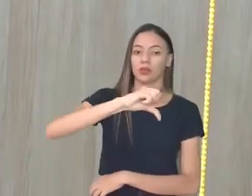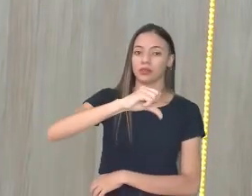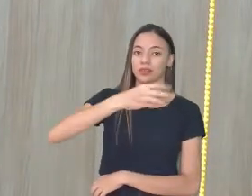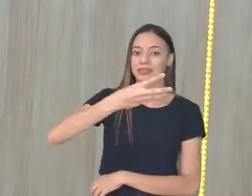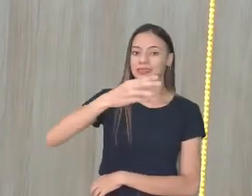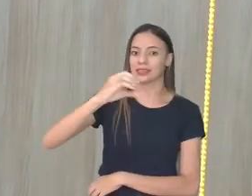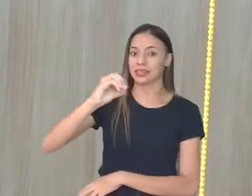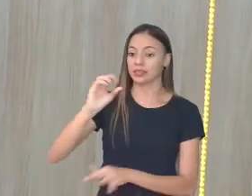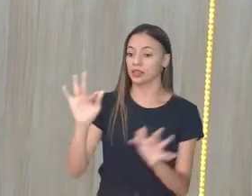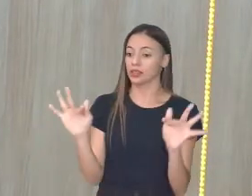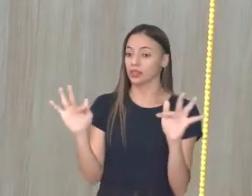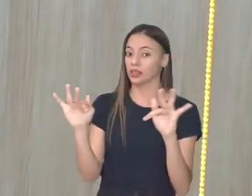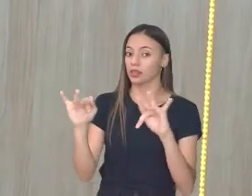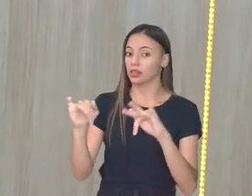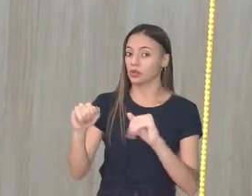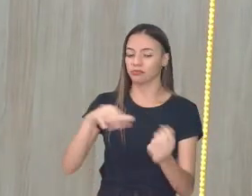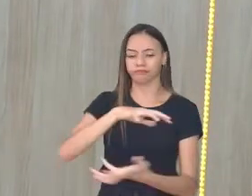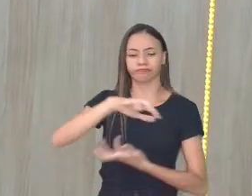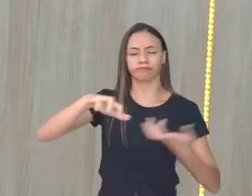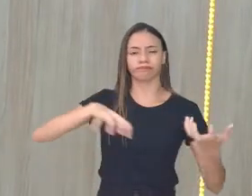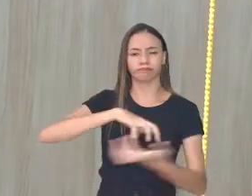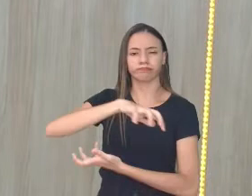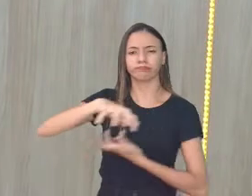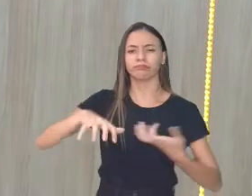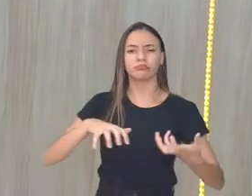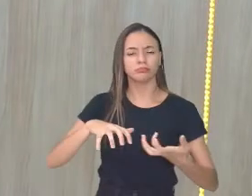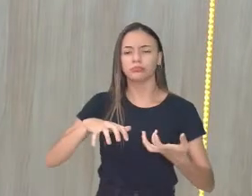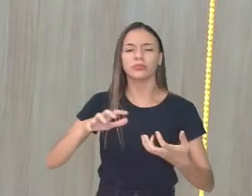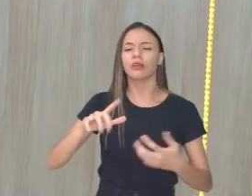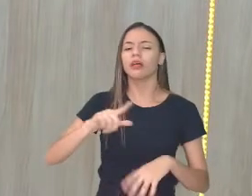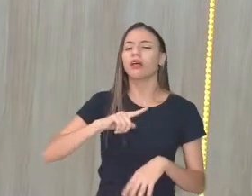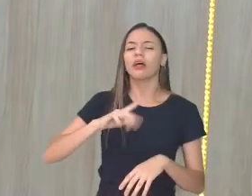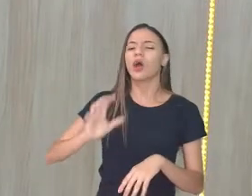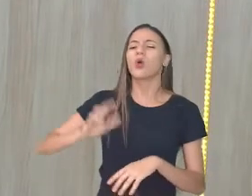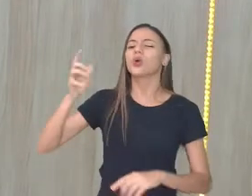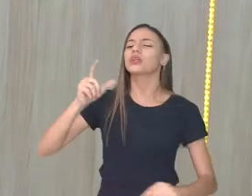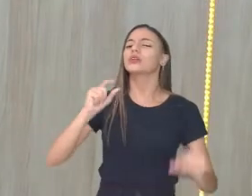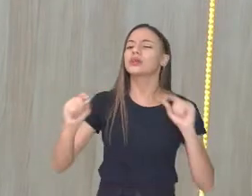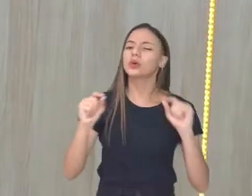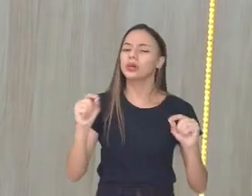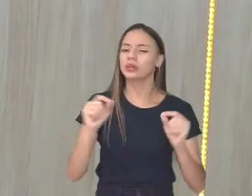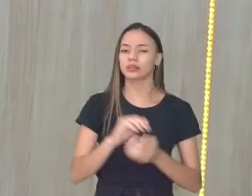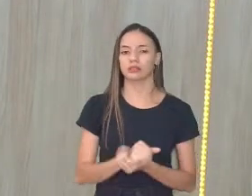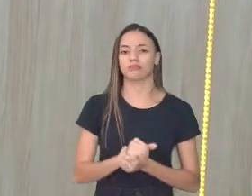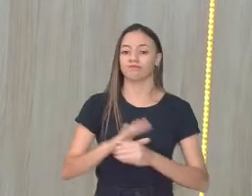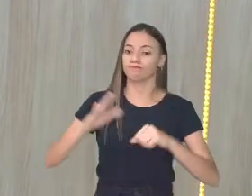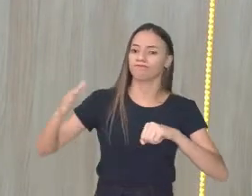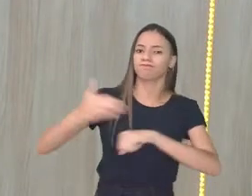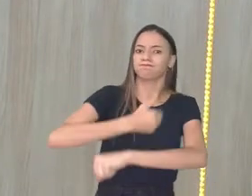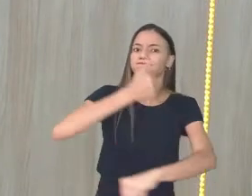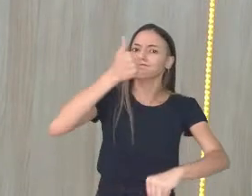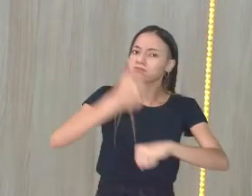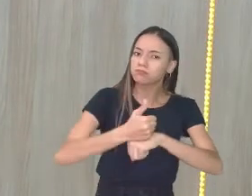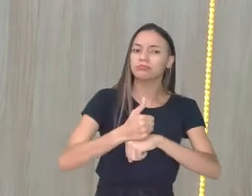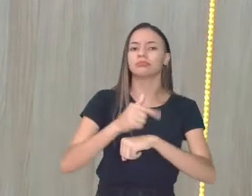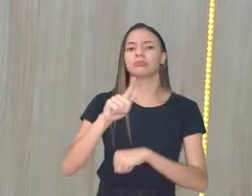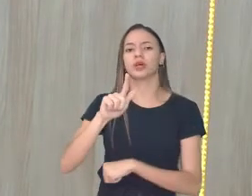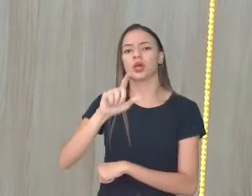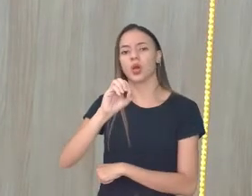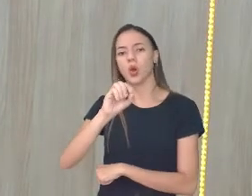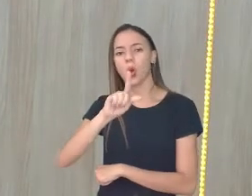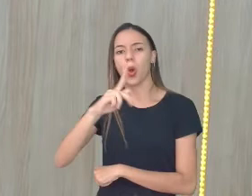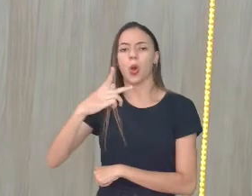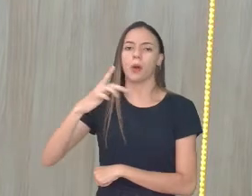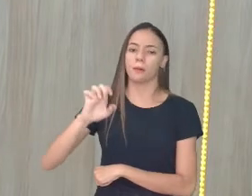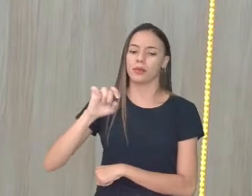ao final dessa revolução, a gente vai ter um golpe aí,